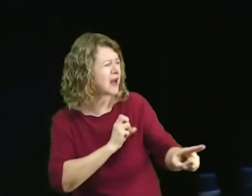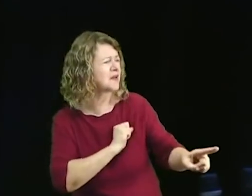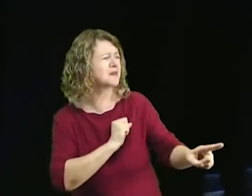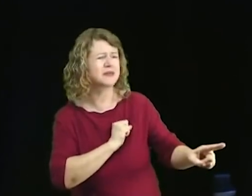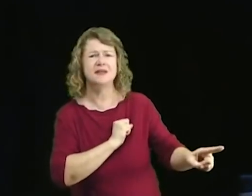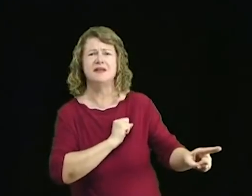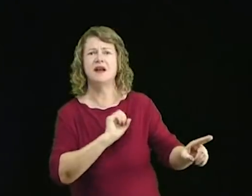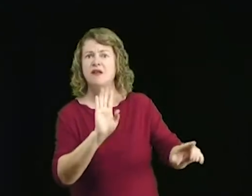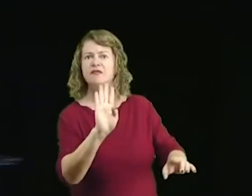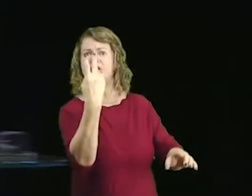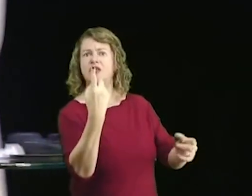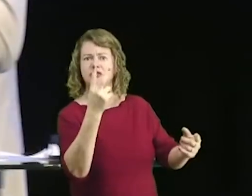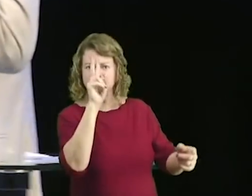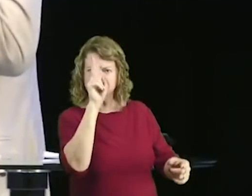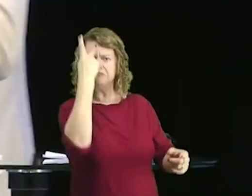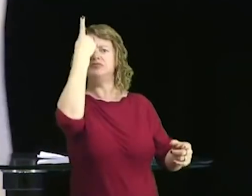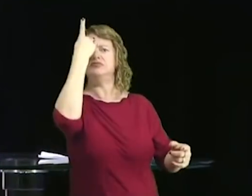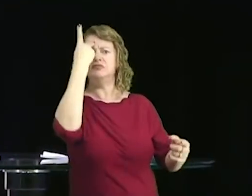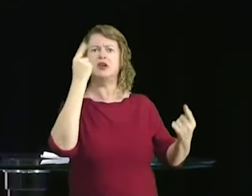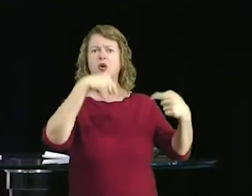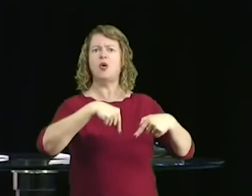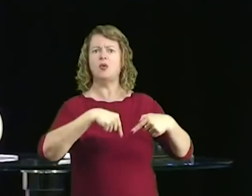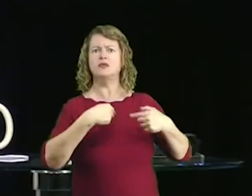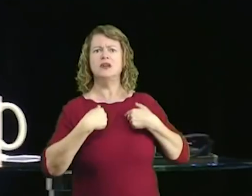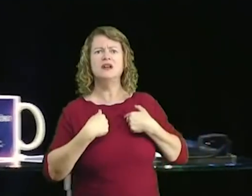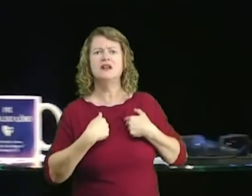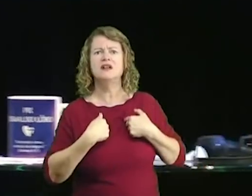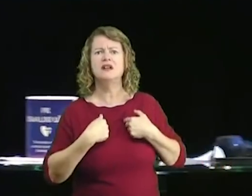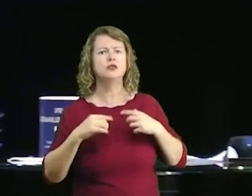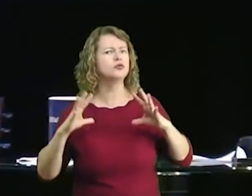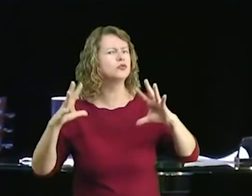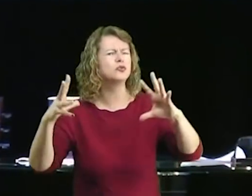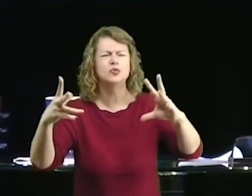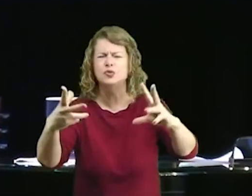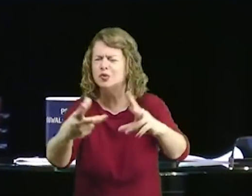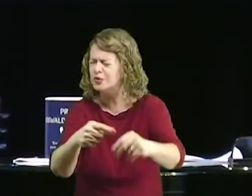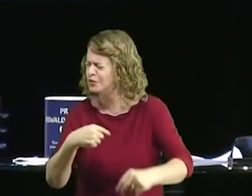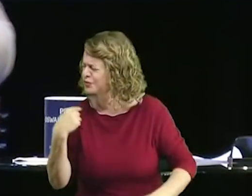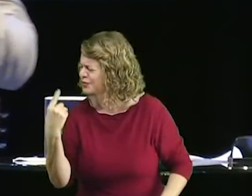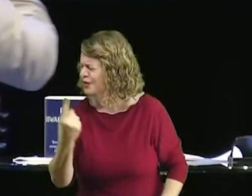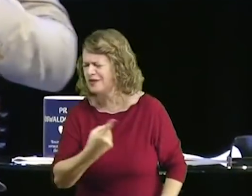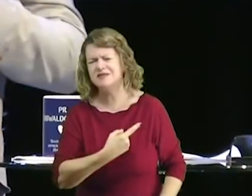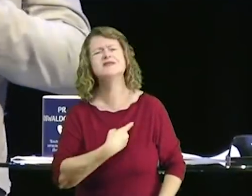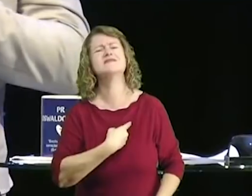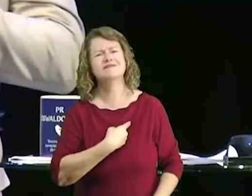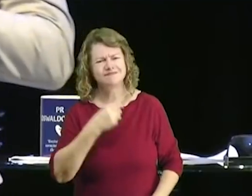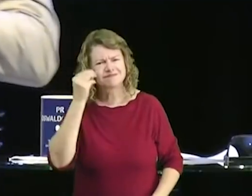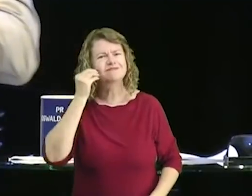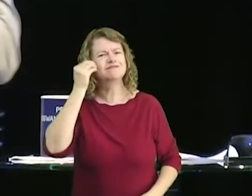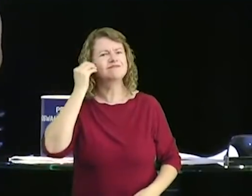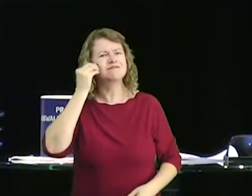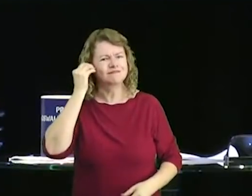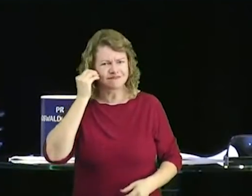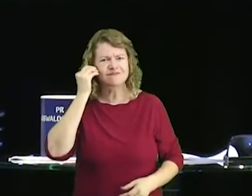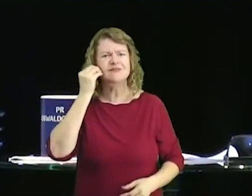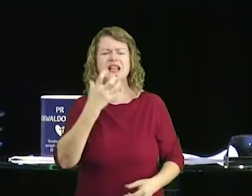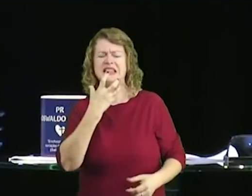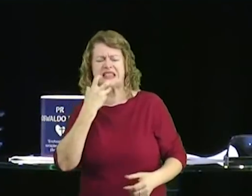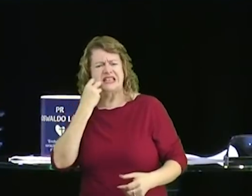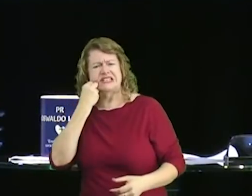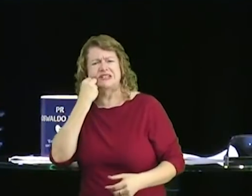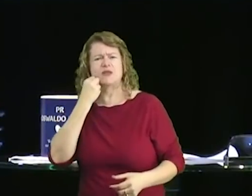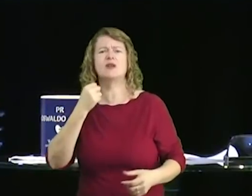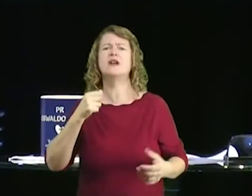fama. Todos nós passamos por isso. A Bíblia diz em Isaías capítulo 53 que Jesus era homem